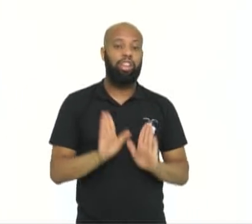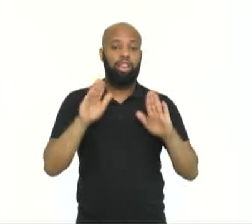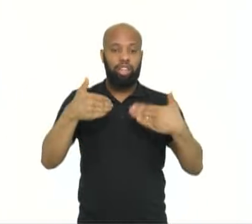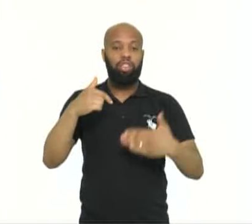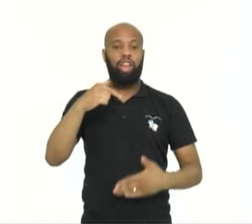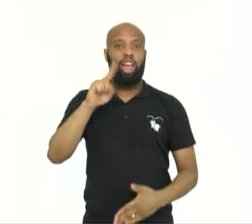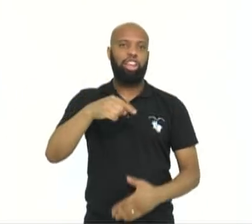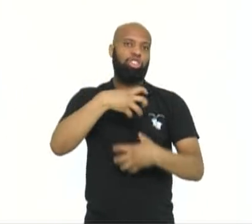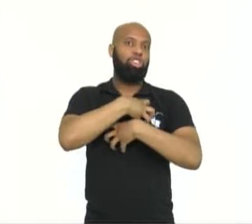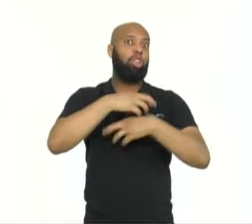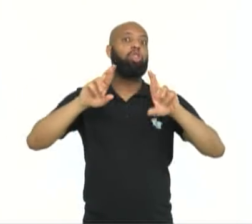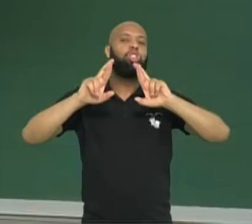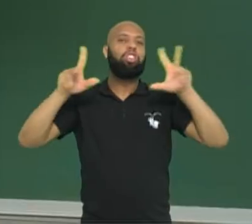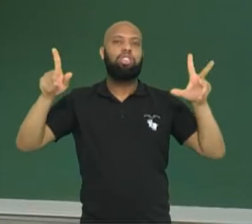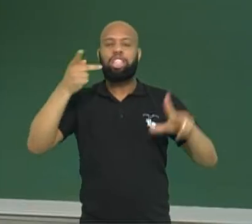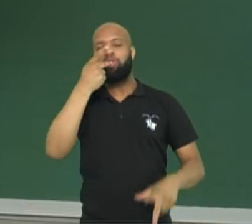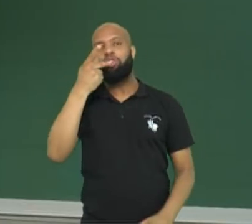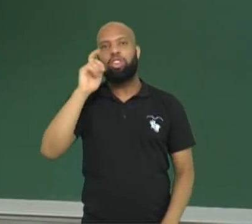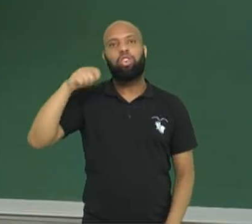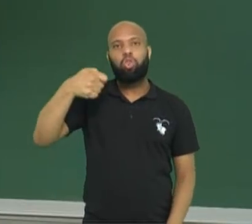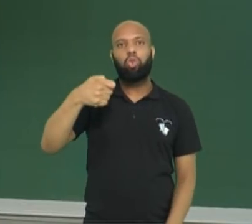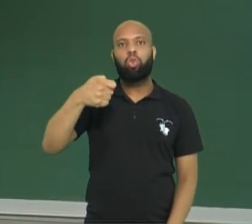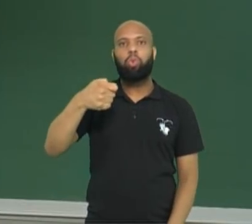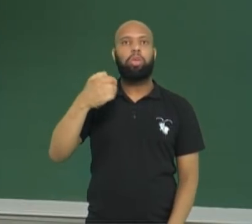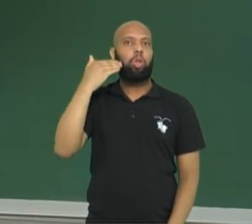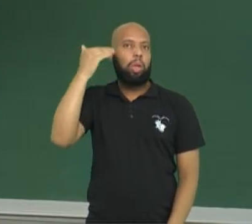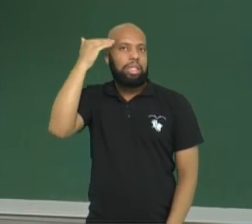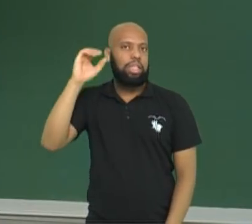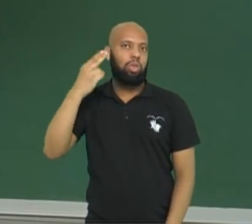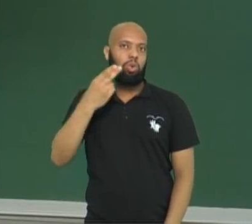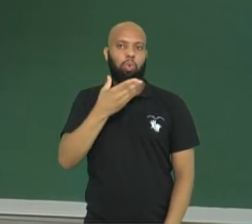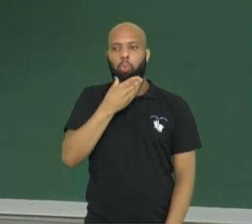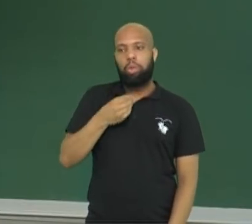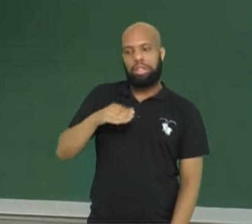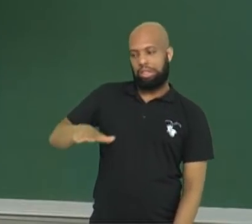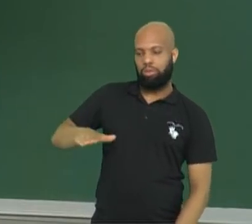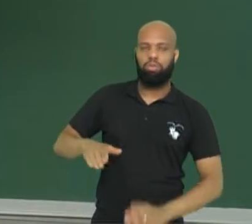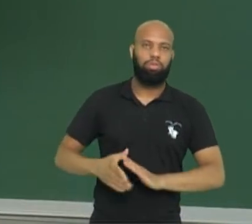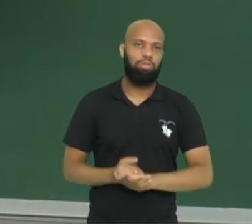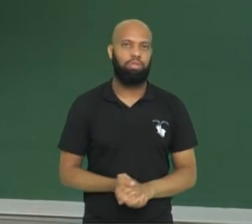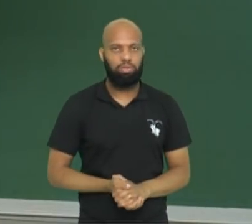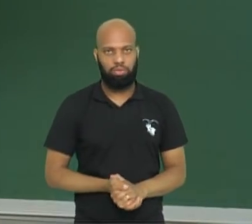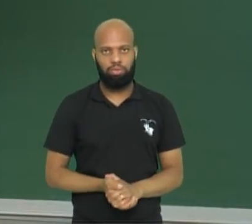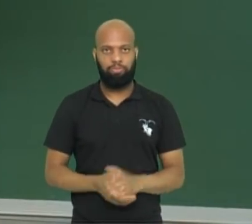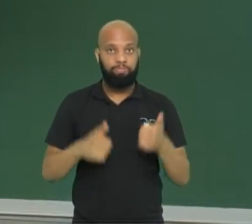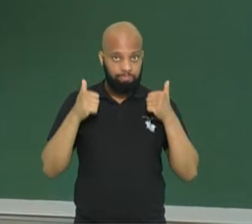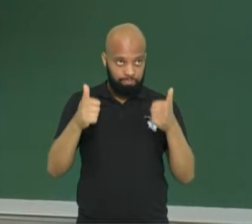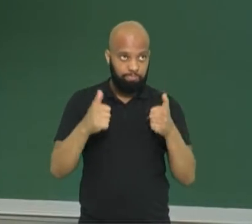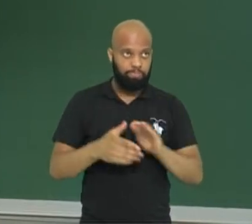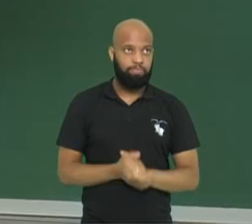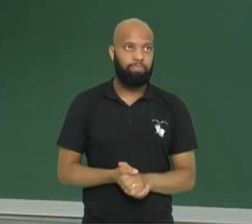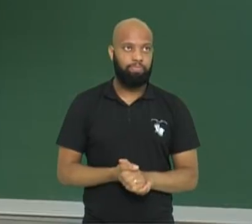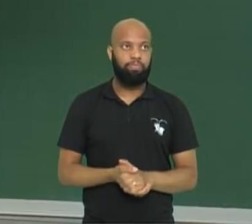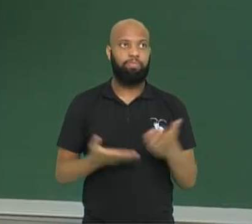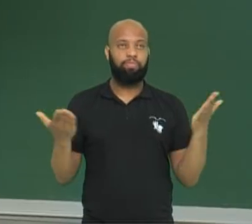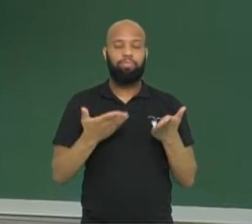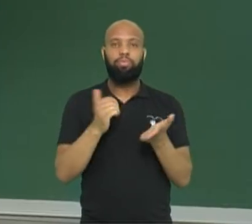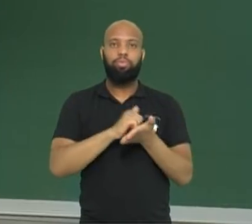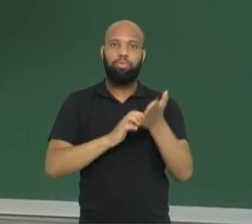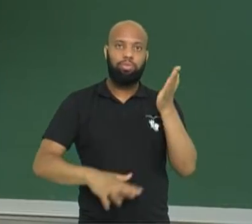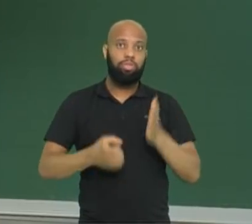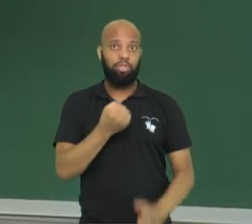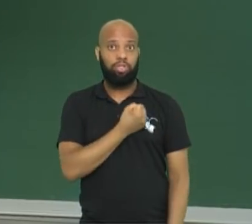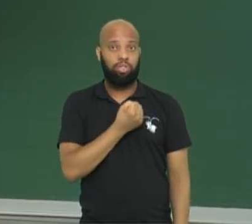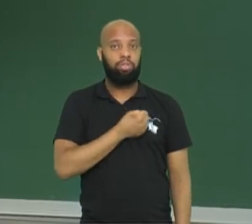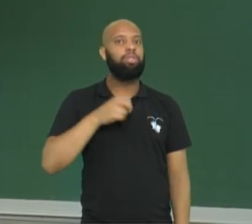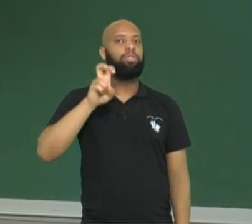formas diferentes, né, de se referir a um adolescente ou a um garoto, né? Enfim, beleza? E agora mais